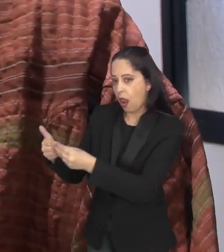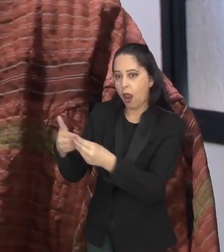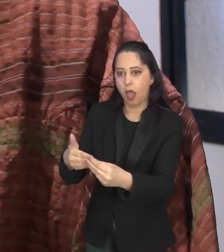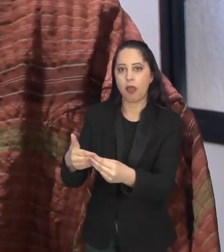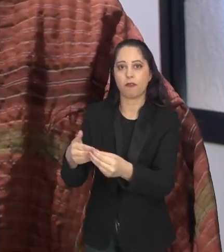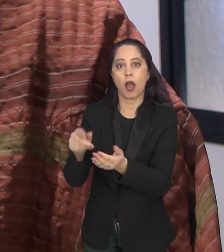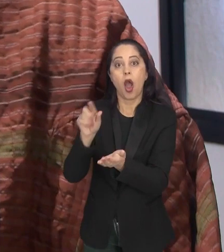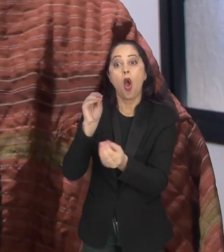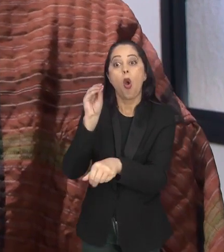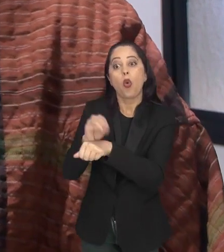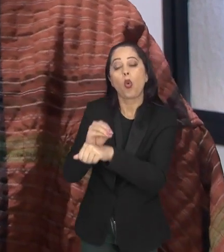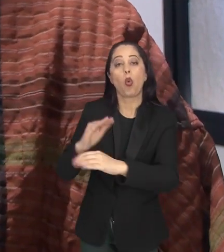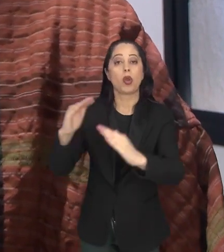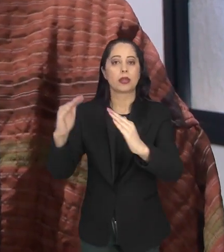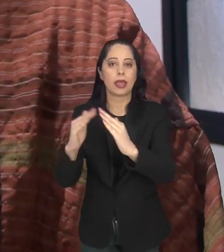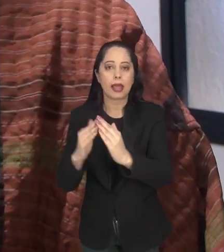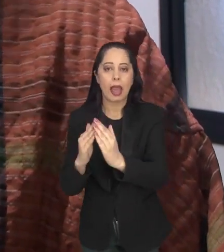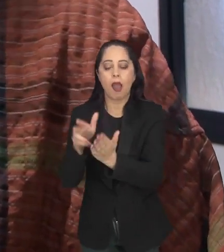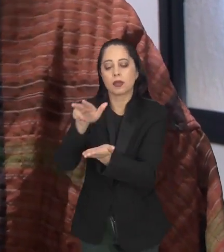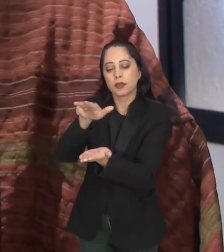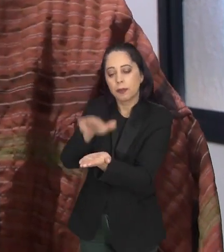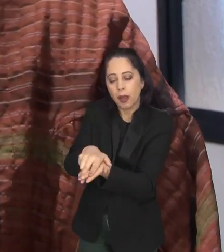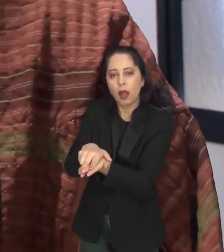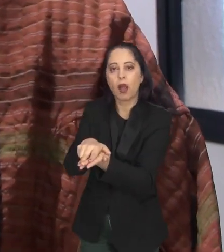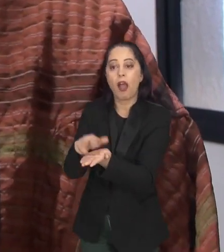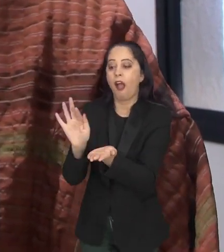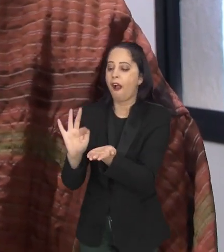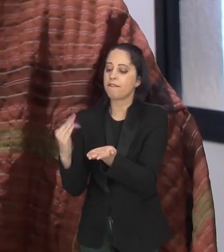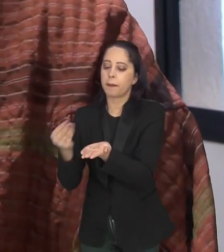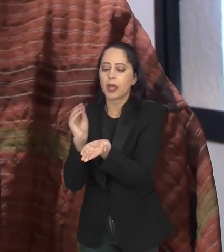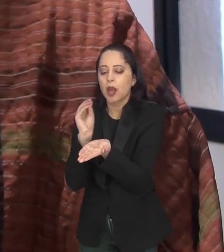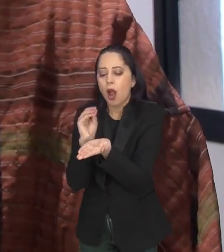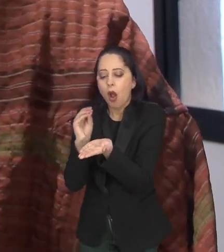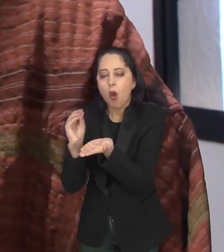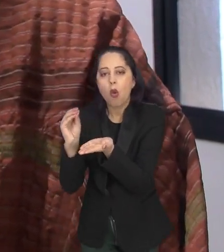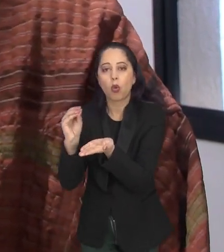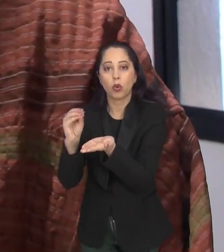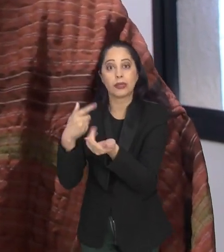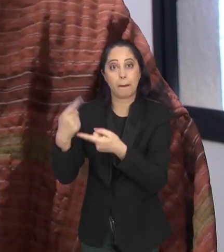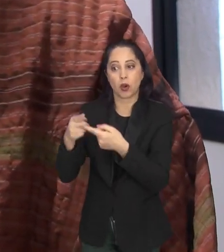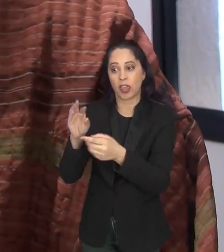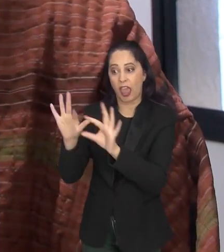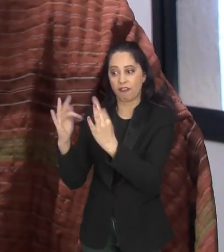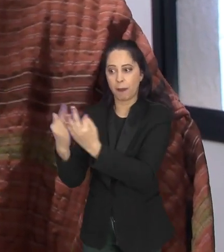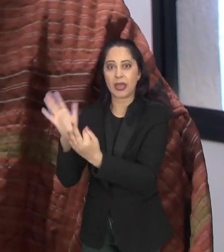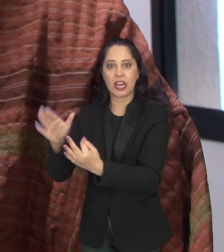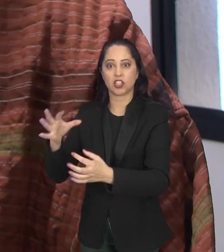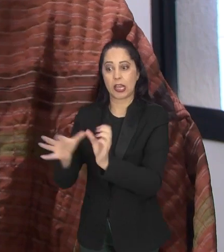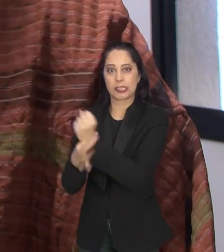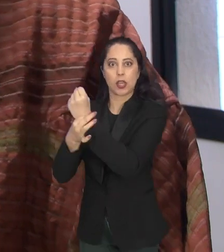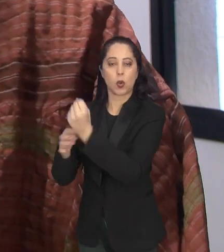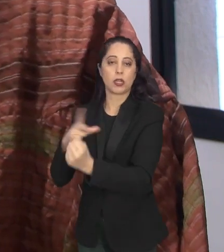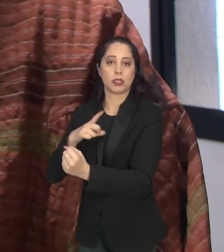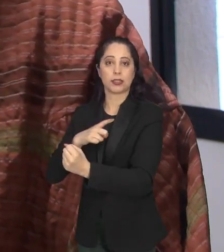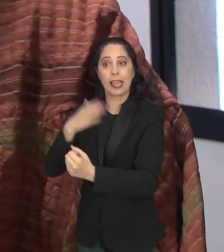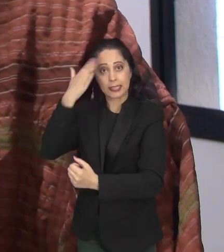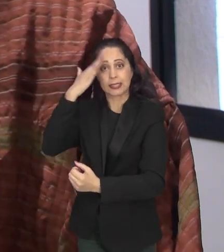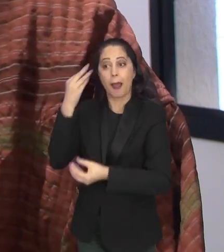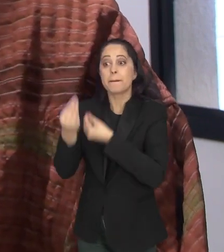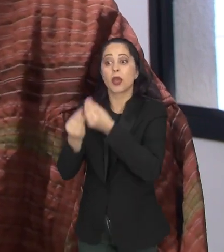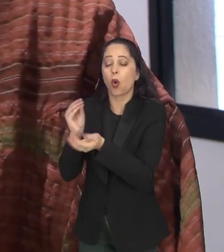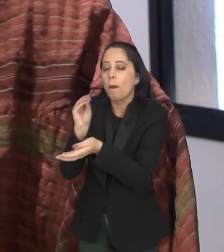dar um conforto, né? Deixar esse paciente dentro de casa, a pessoa vai estar treinada, vai estar segura para